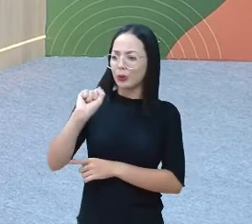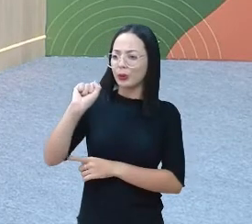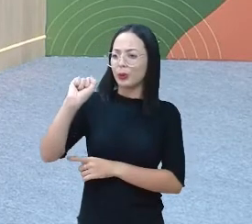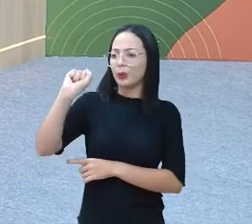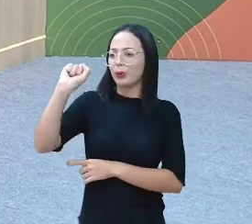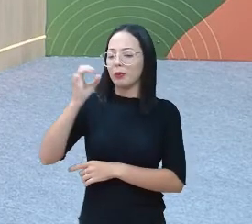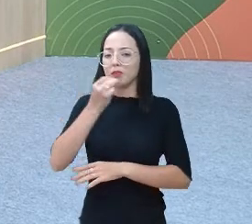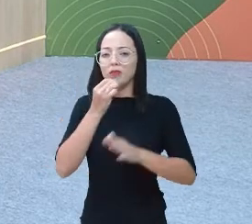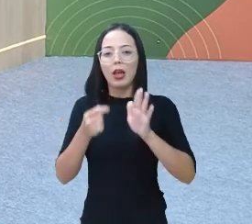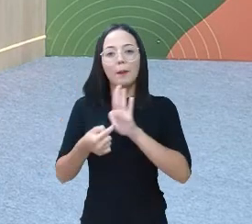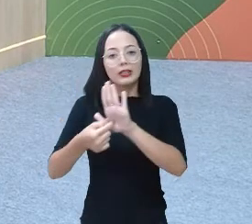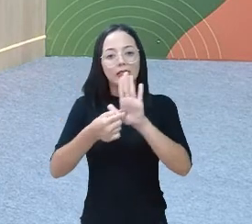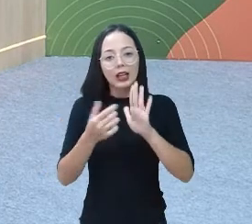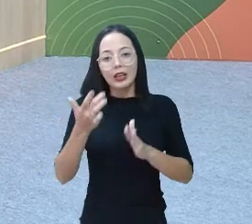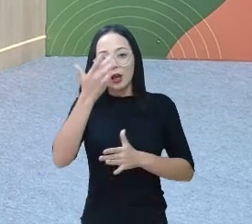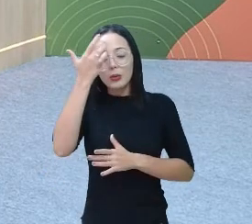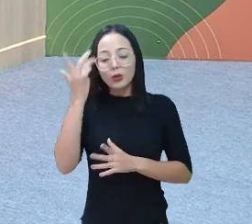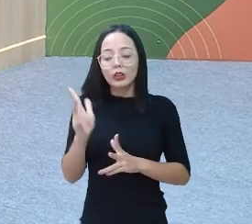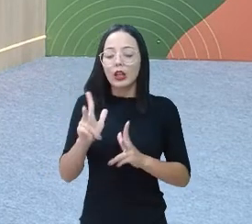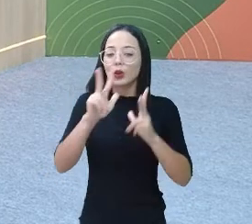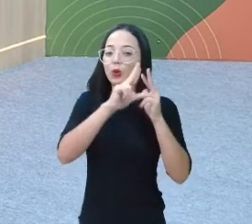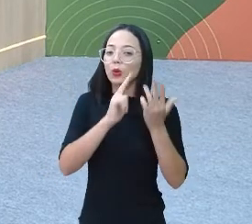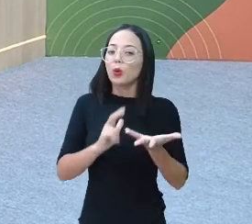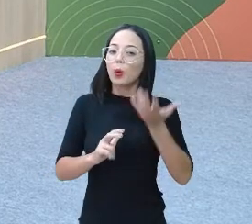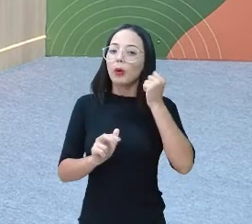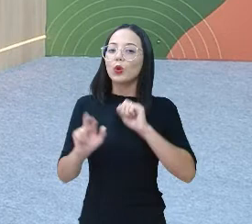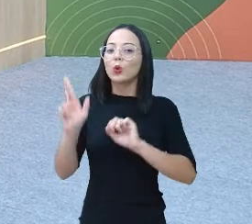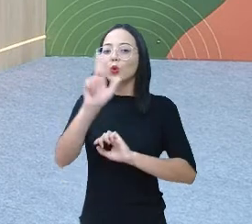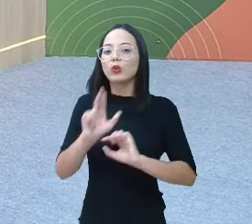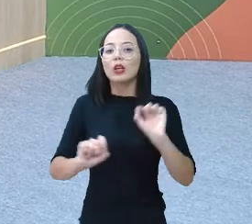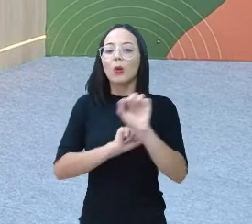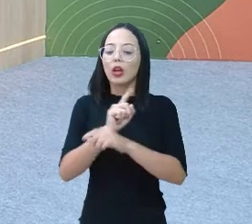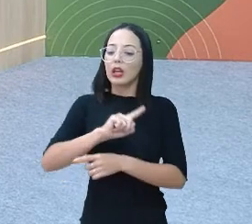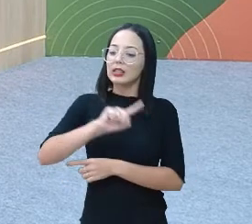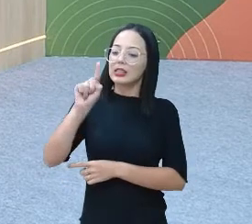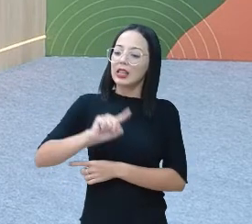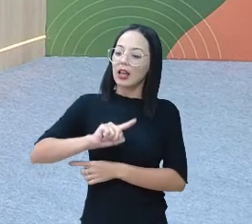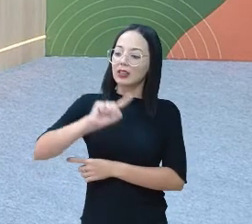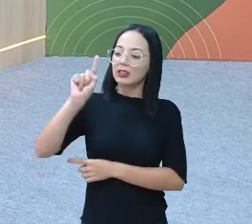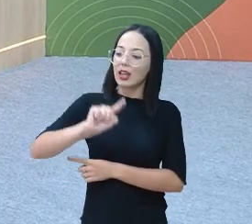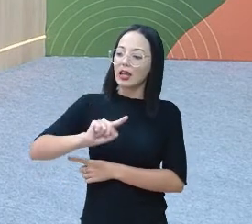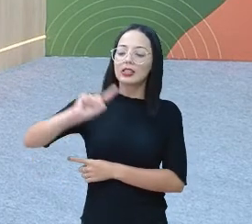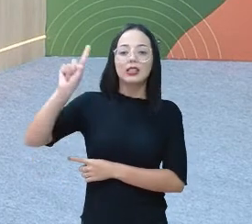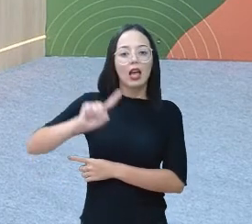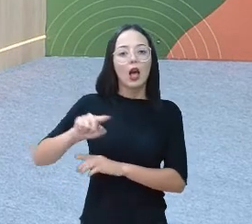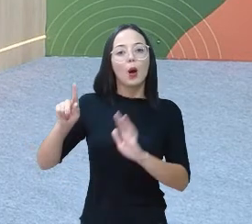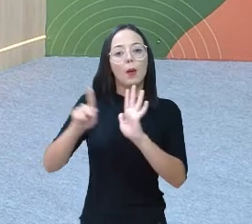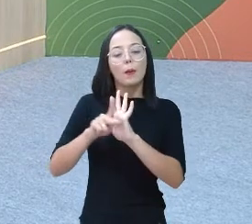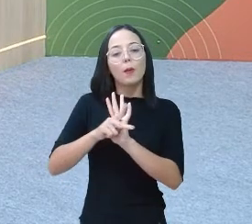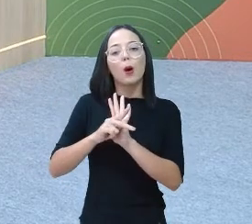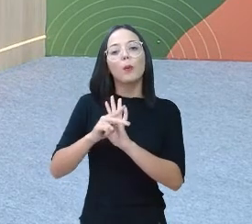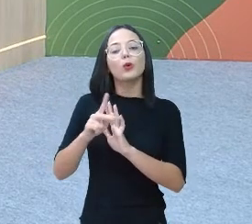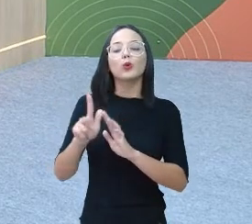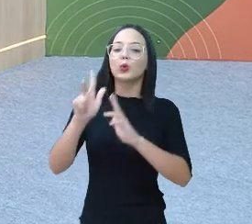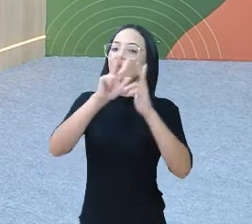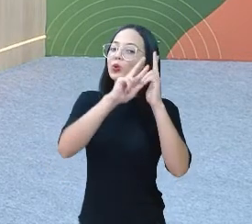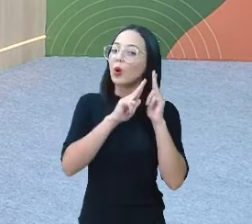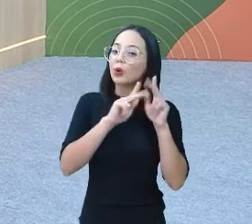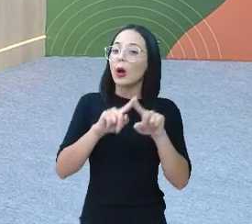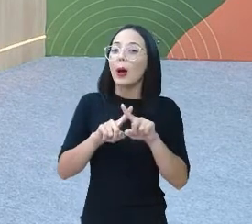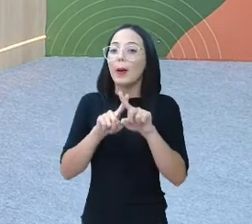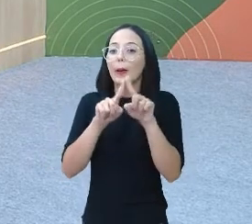vai representar que alguém está dormindo, a gente utiliza o Zzinho, né? Como uma onomatopeia do sono.